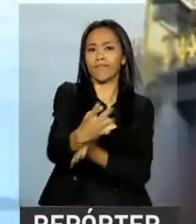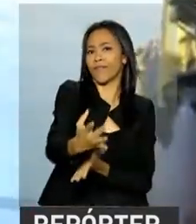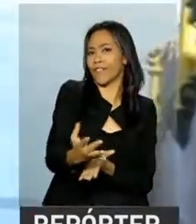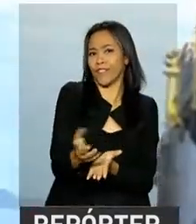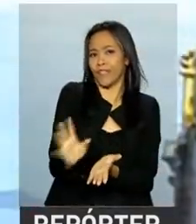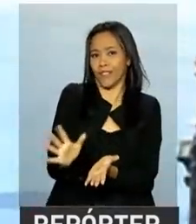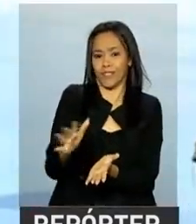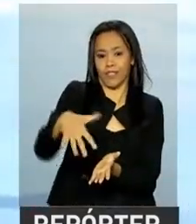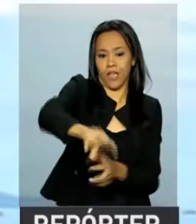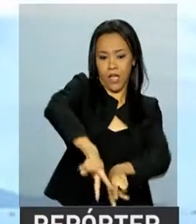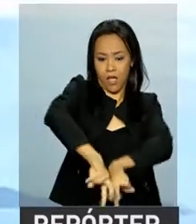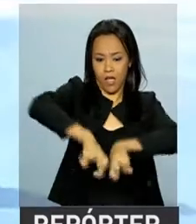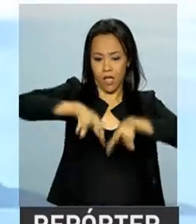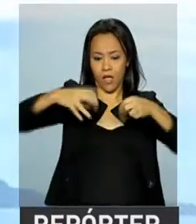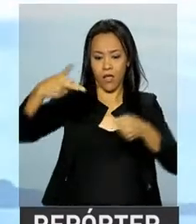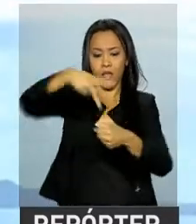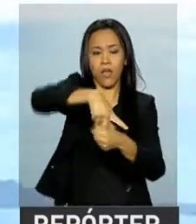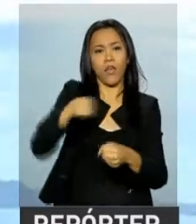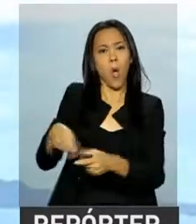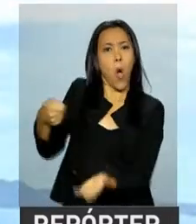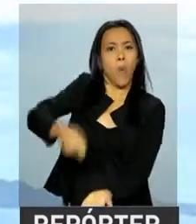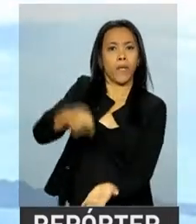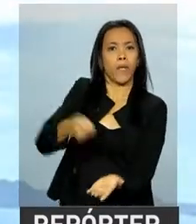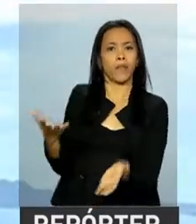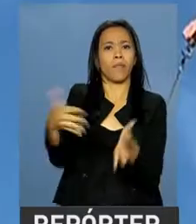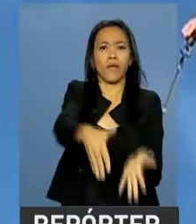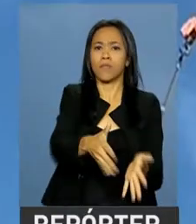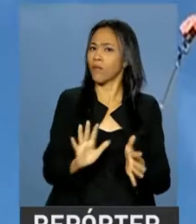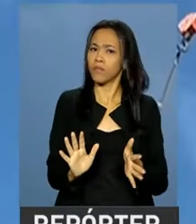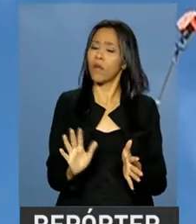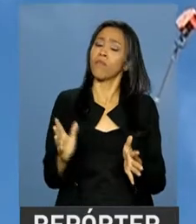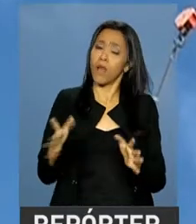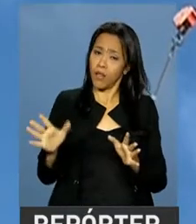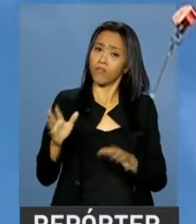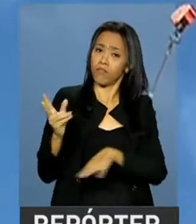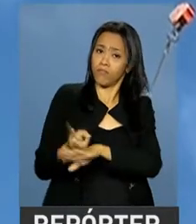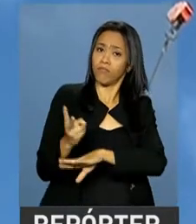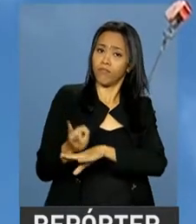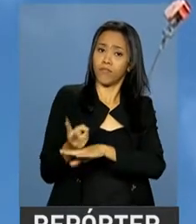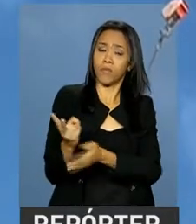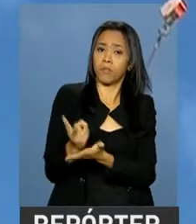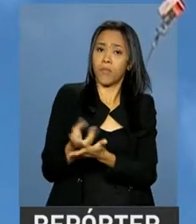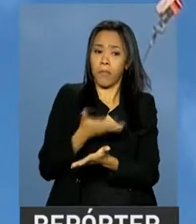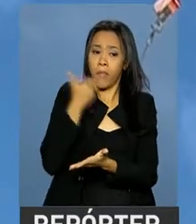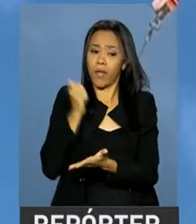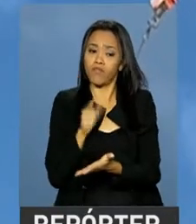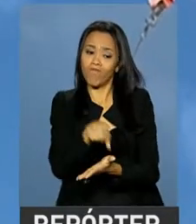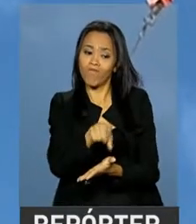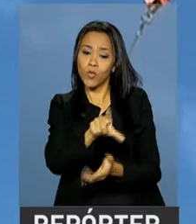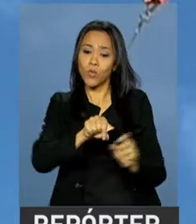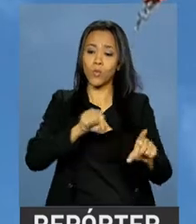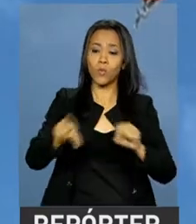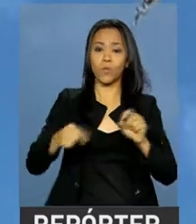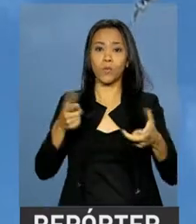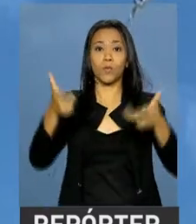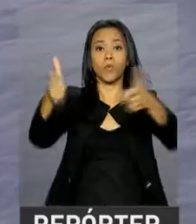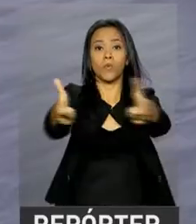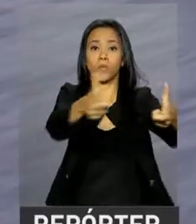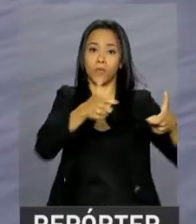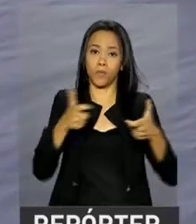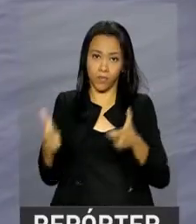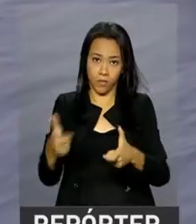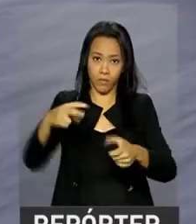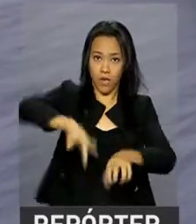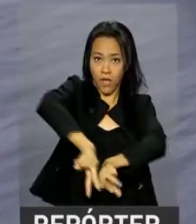A Petrobras deixa de ser obrigada a participar, mas continua a ter a preferência para a exploração dos vários campos de petróleo da área.